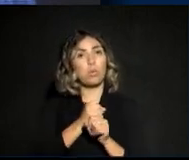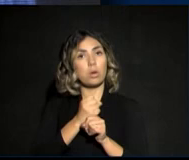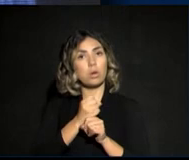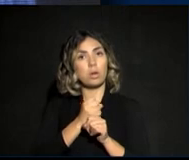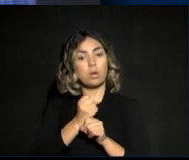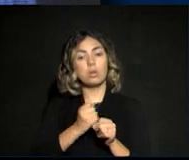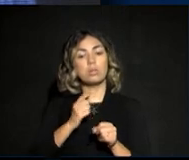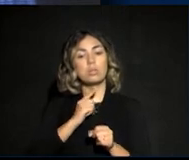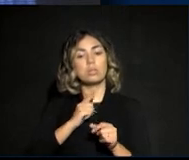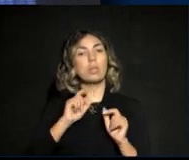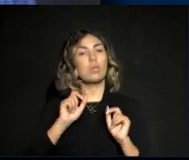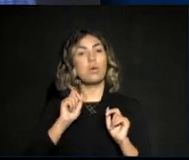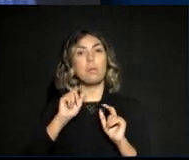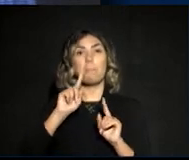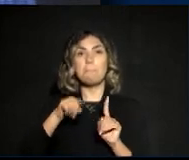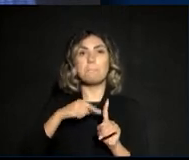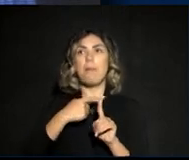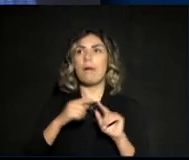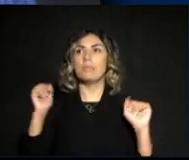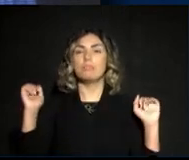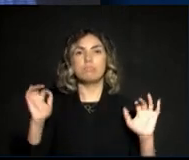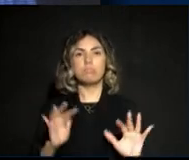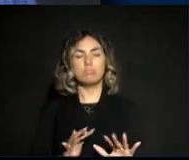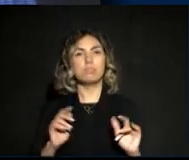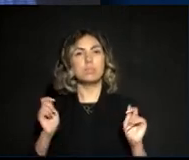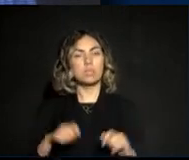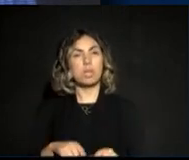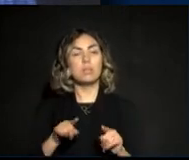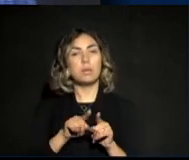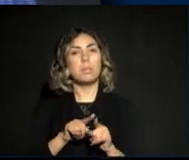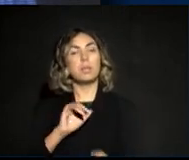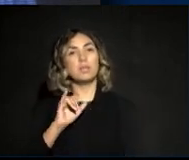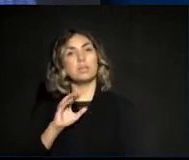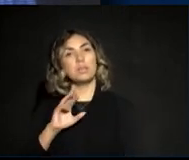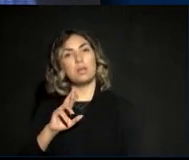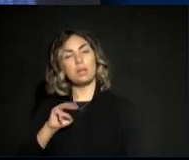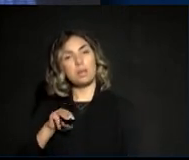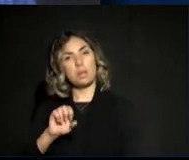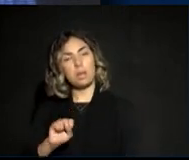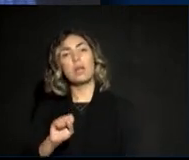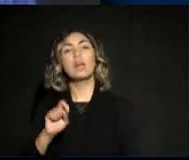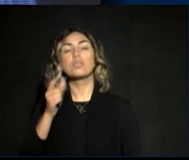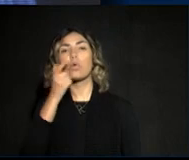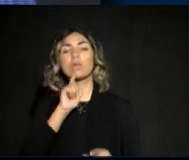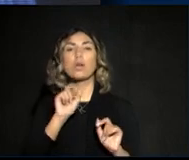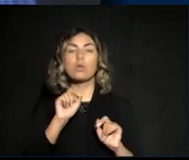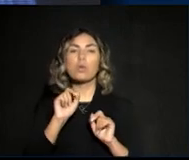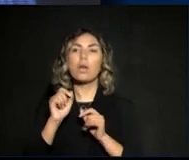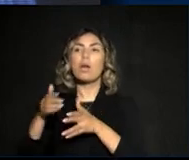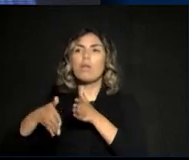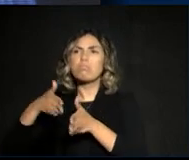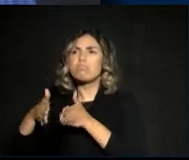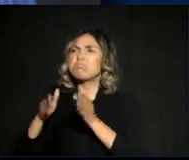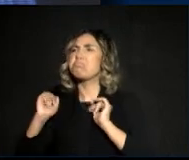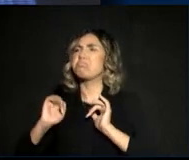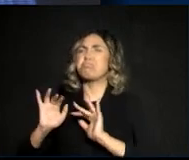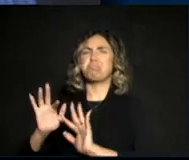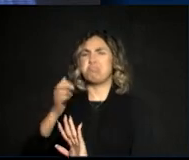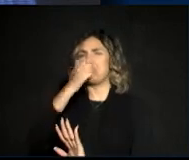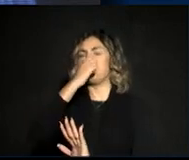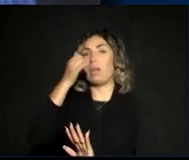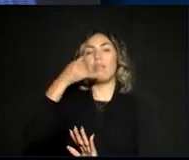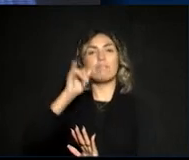anos nós vamos ter a duplicação da capacidade fizemos a prorrogação da MRS para acabar com o conflito ferrovia de carga foi ouvido e passageiro